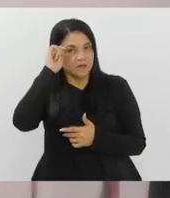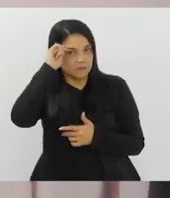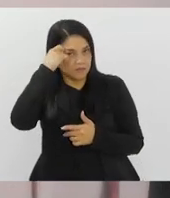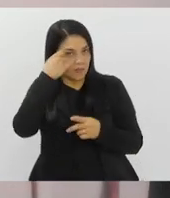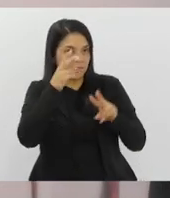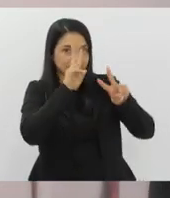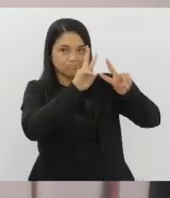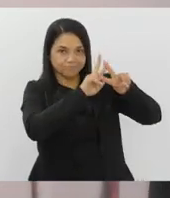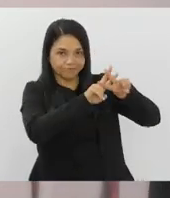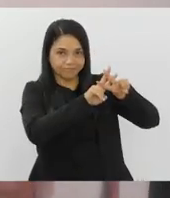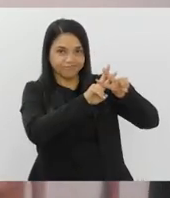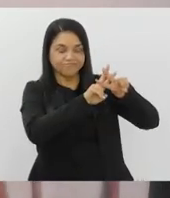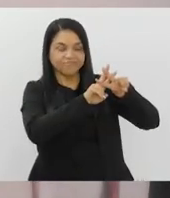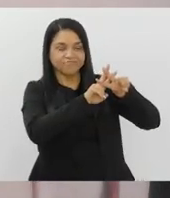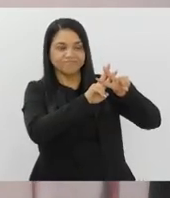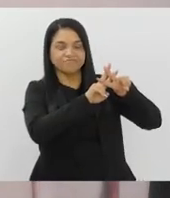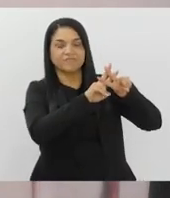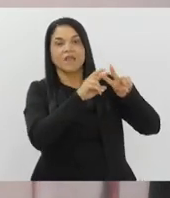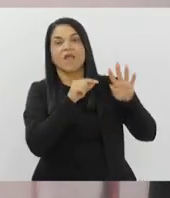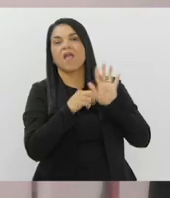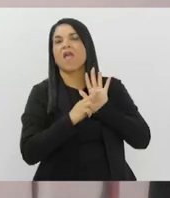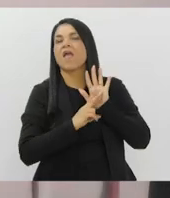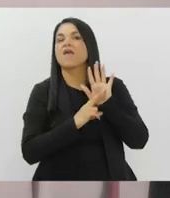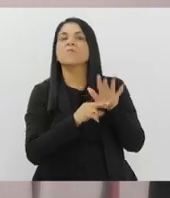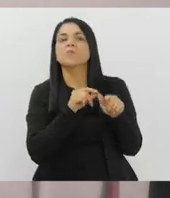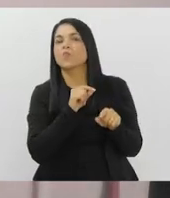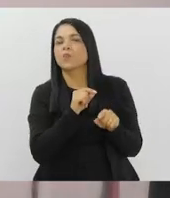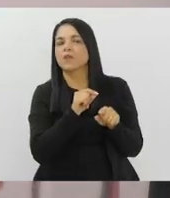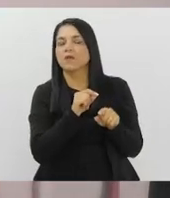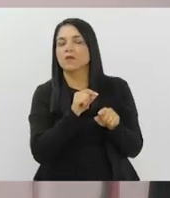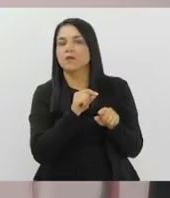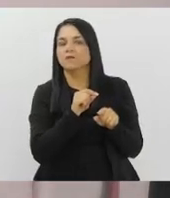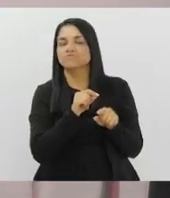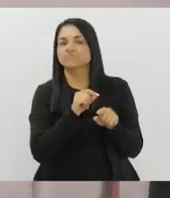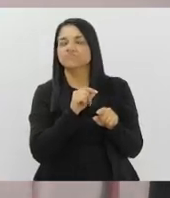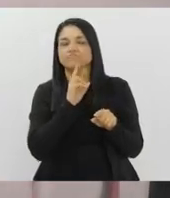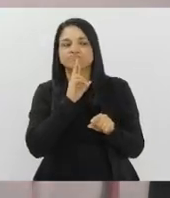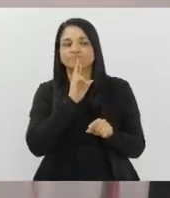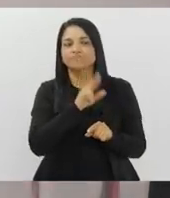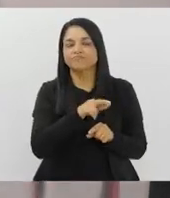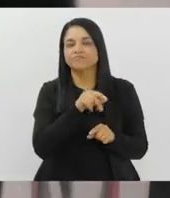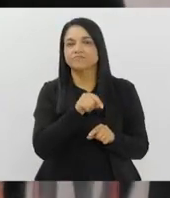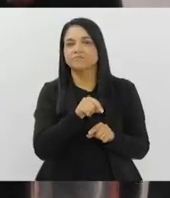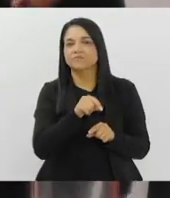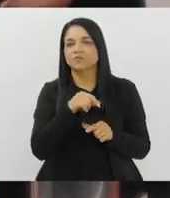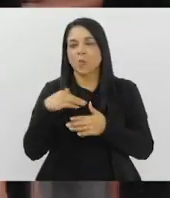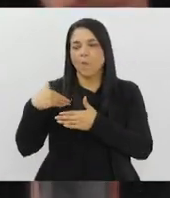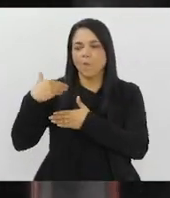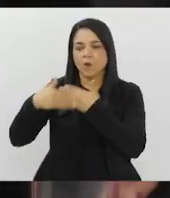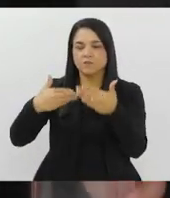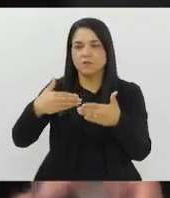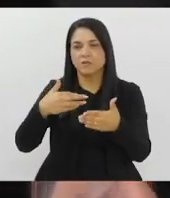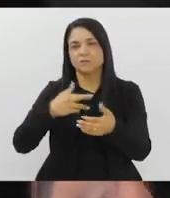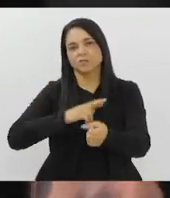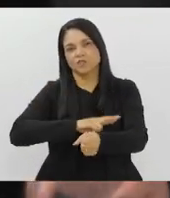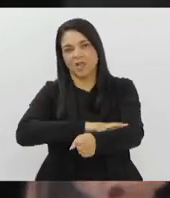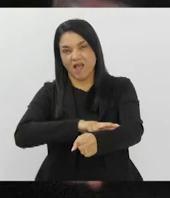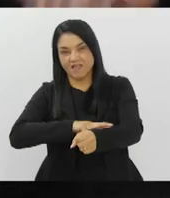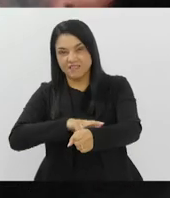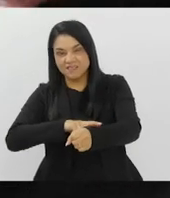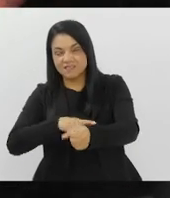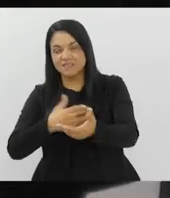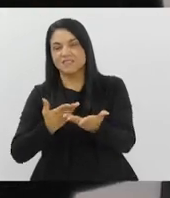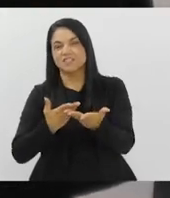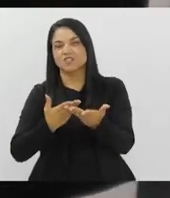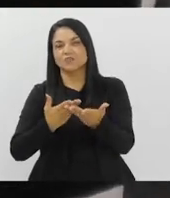Então, a prisão ela representa, ela é resultado de um processo de racismo, de classismo, de